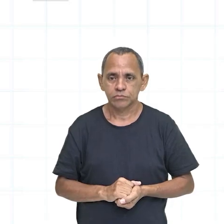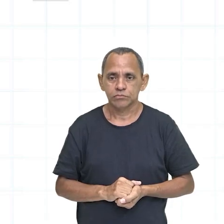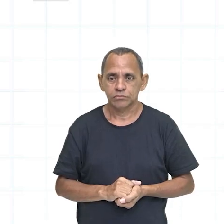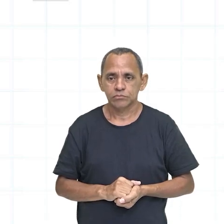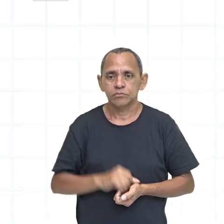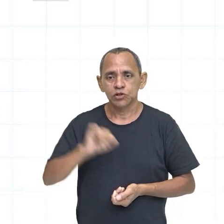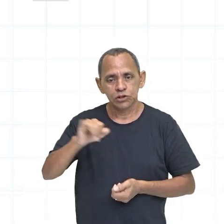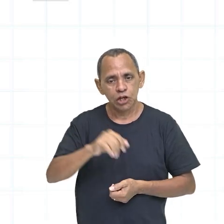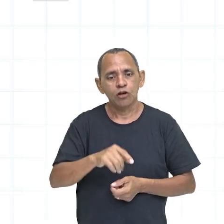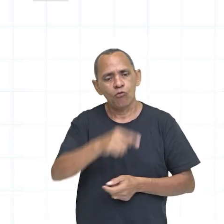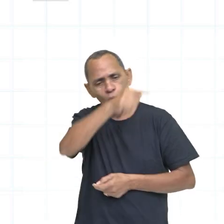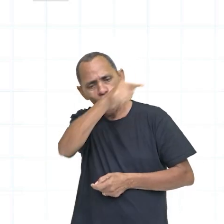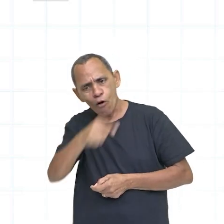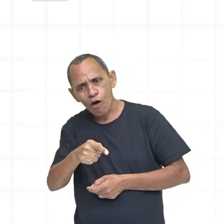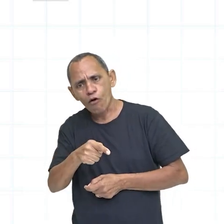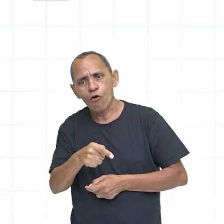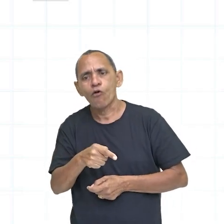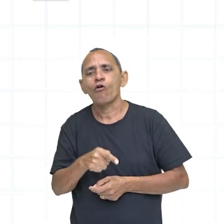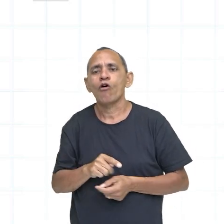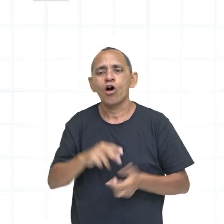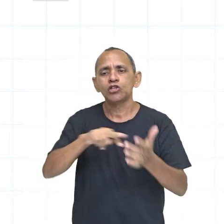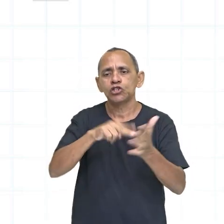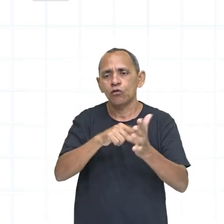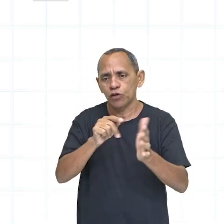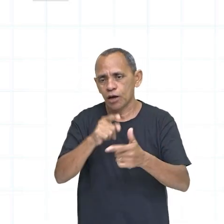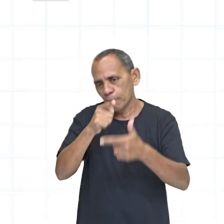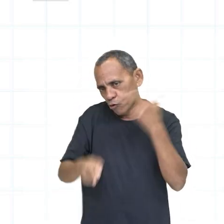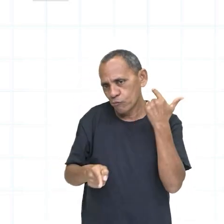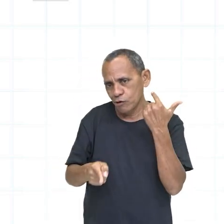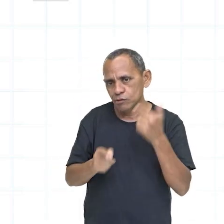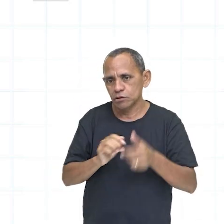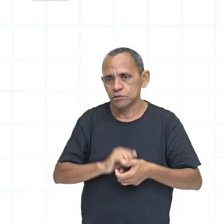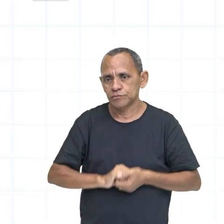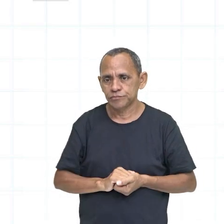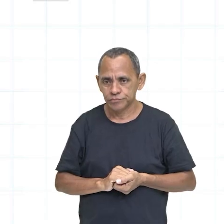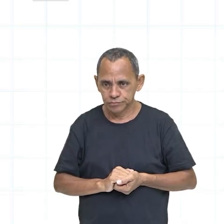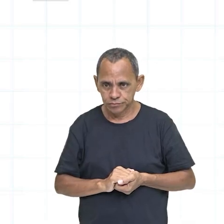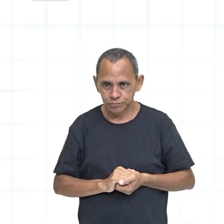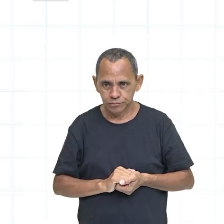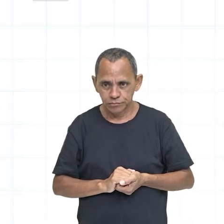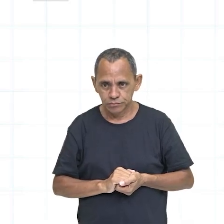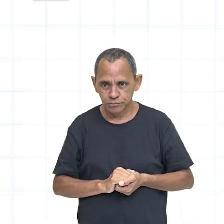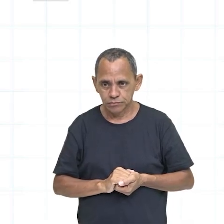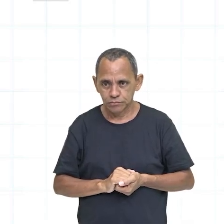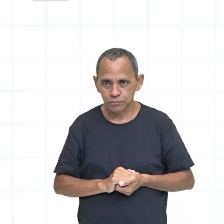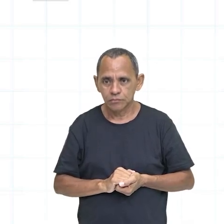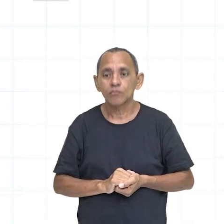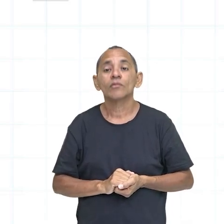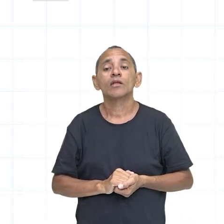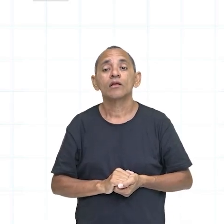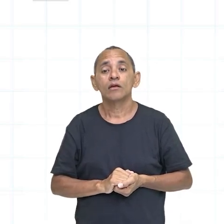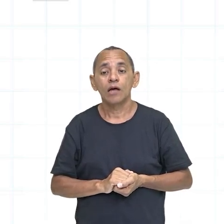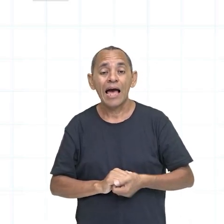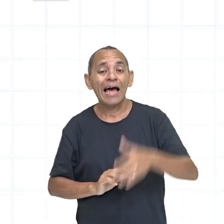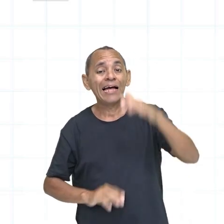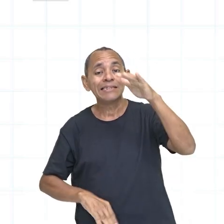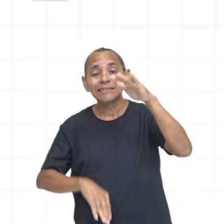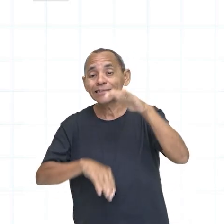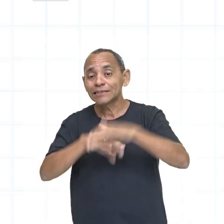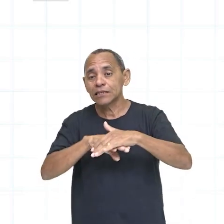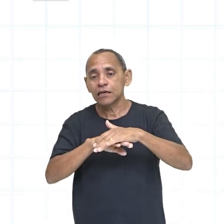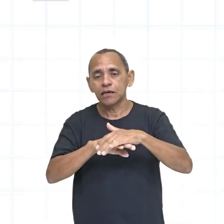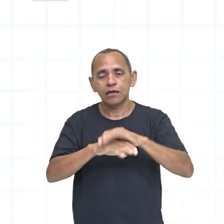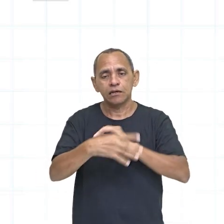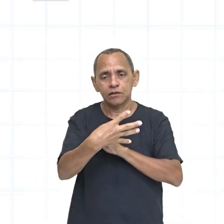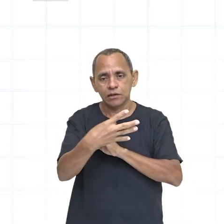E por último, 40 km per hour, né? Seria 40 km por hora, seria